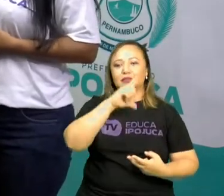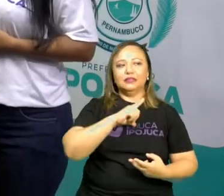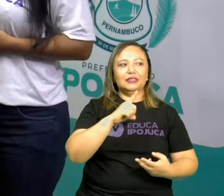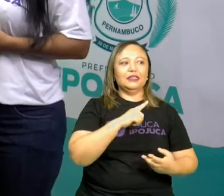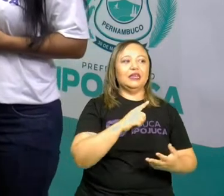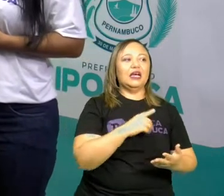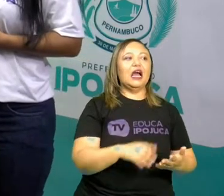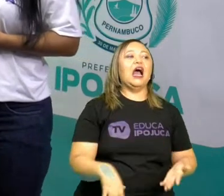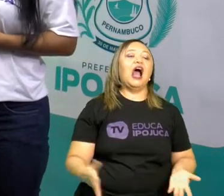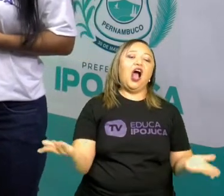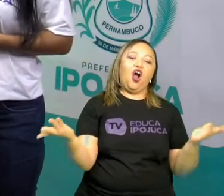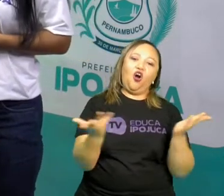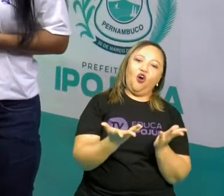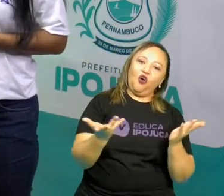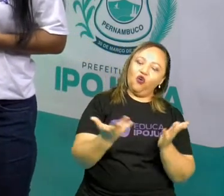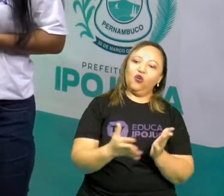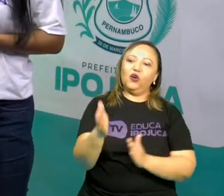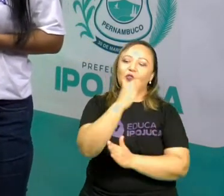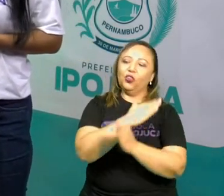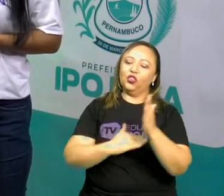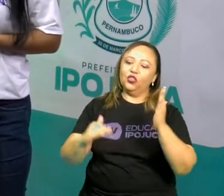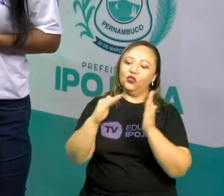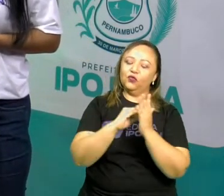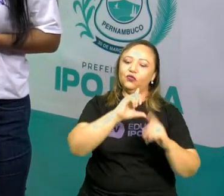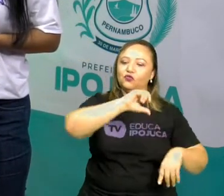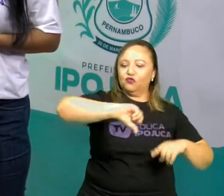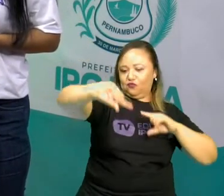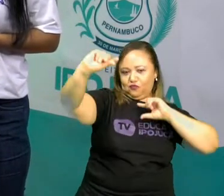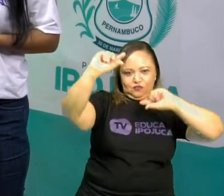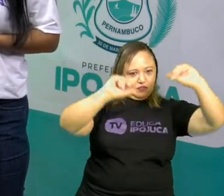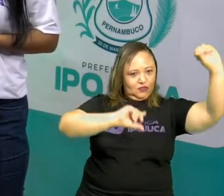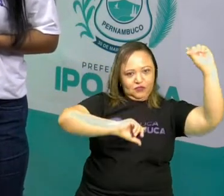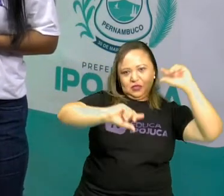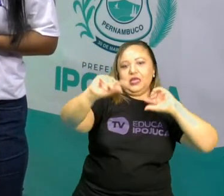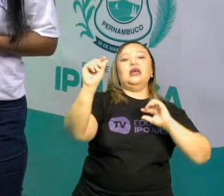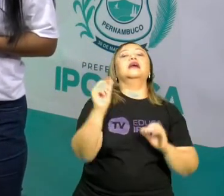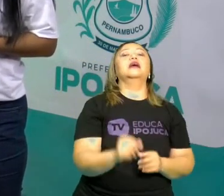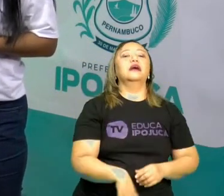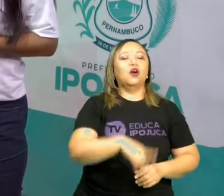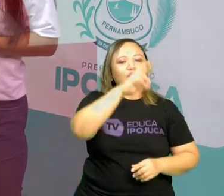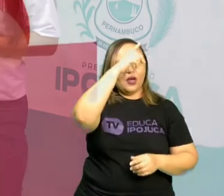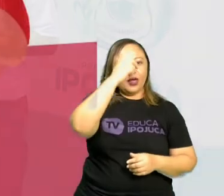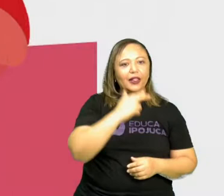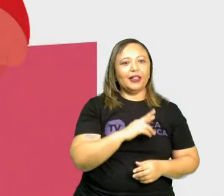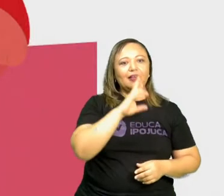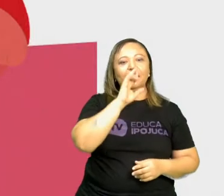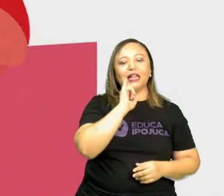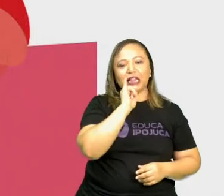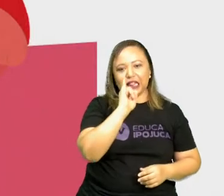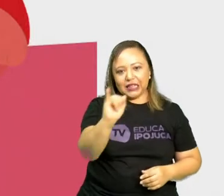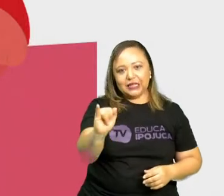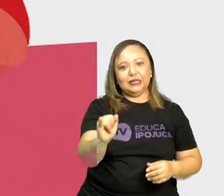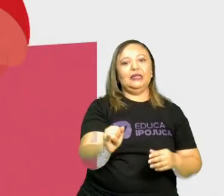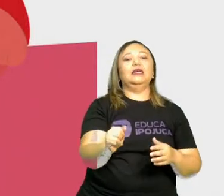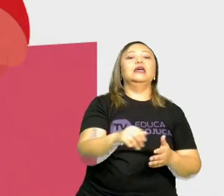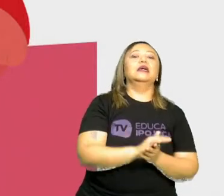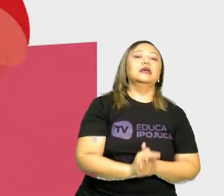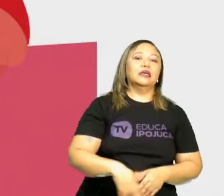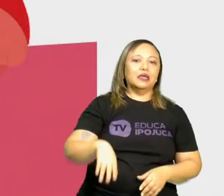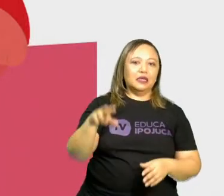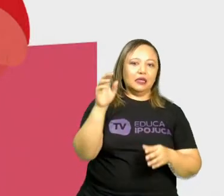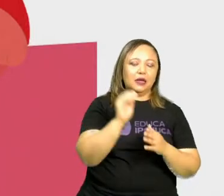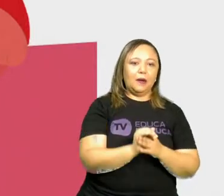E agora, antes de irmos todos embora, repitam comigo essas frases, que serão o nosso hino de